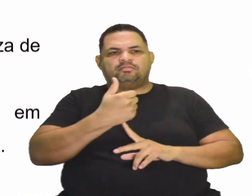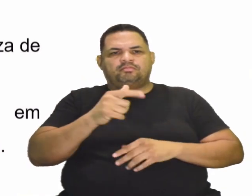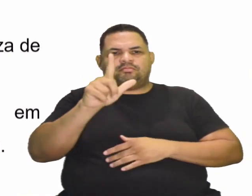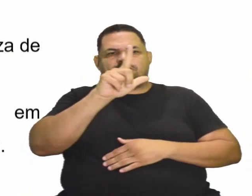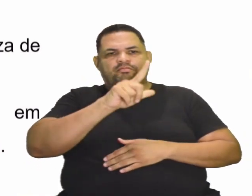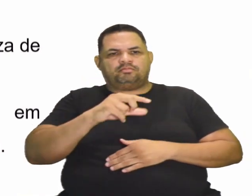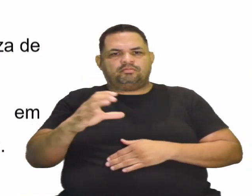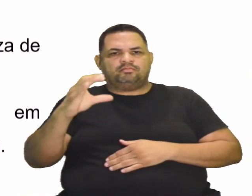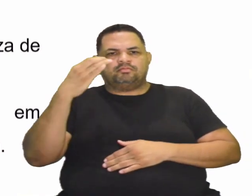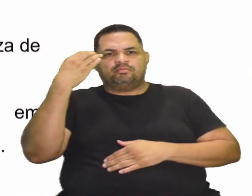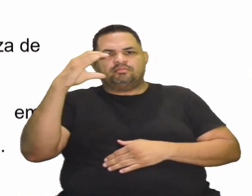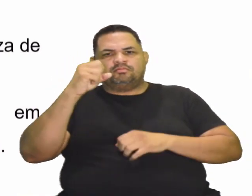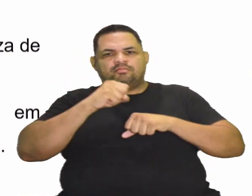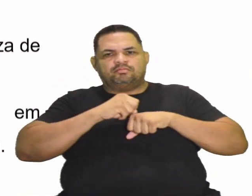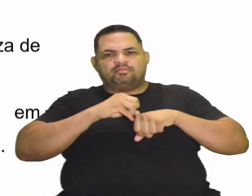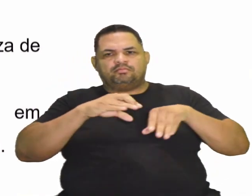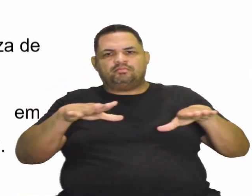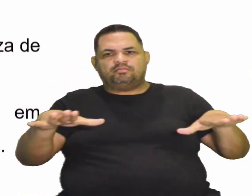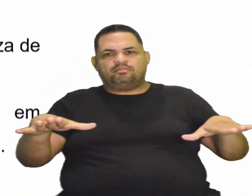e científico,